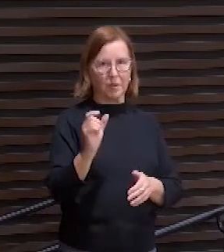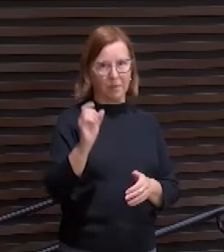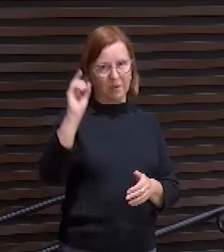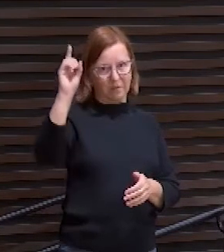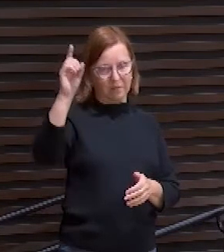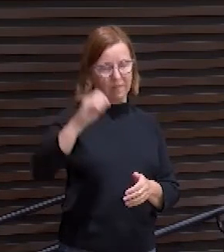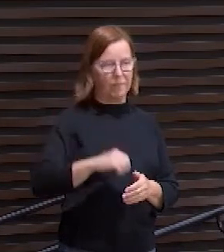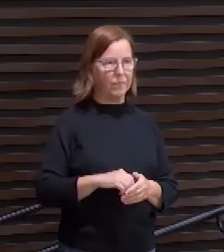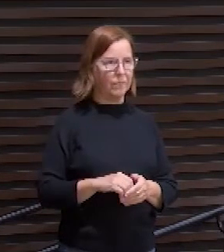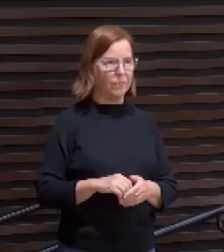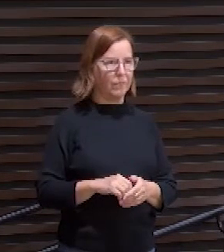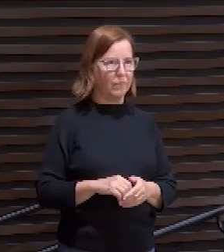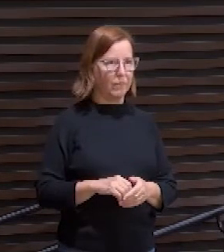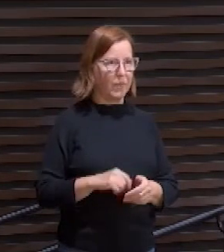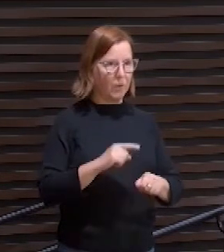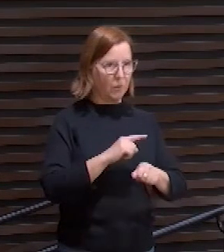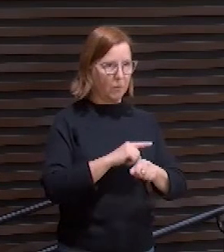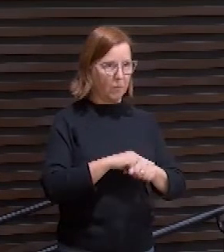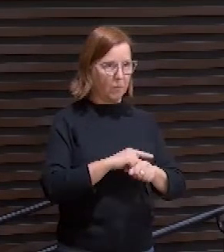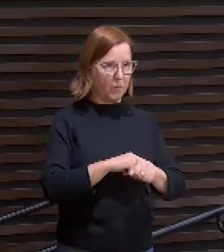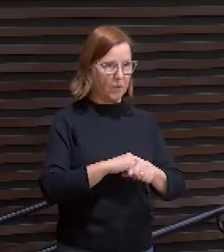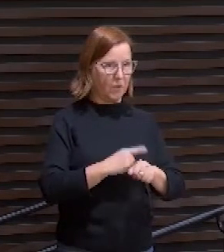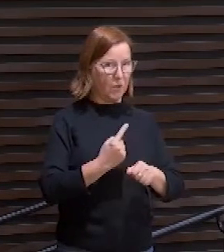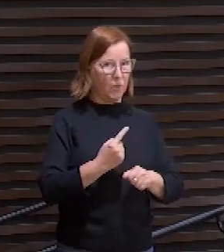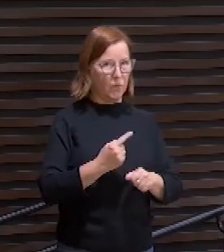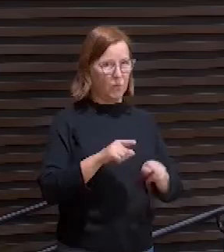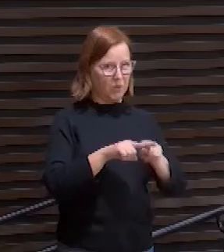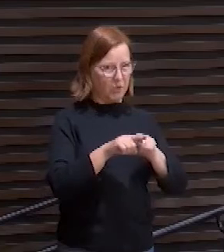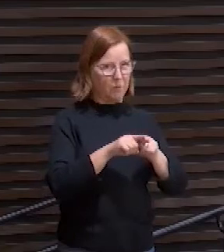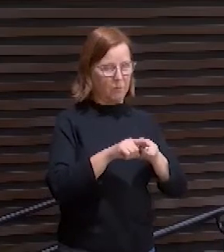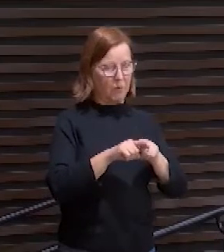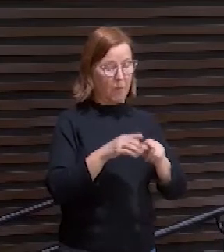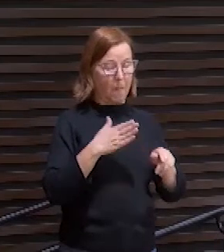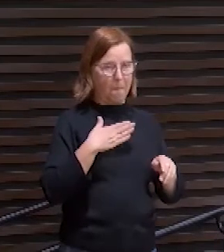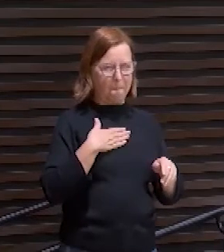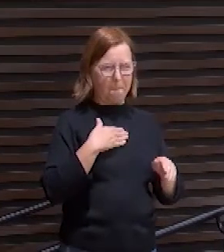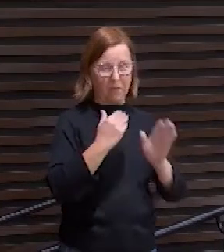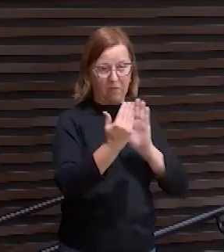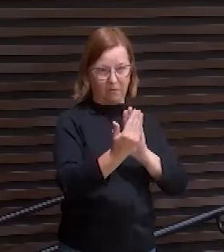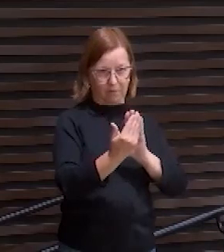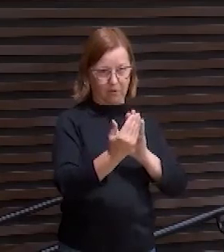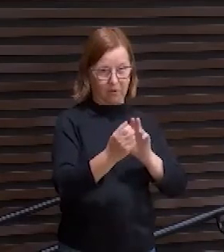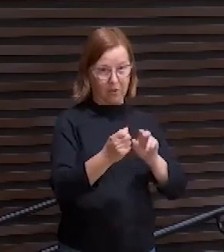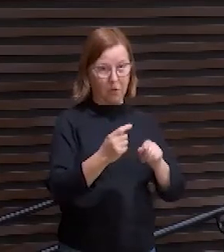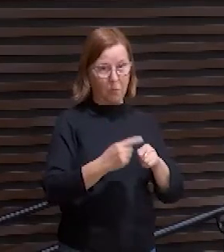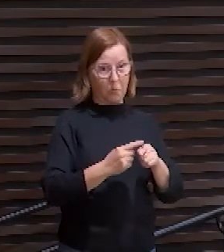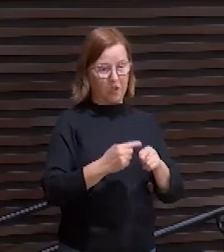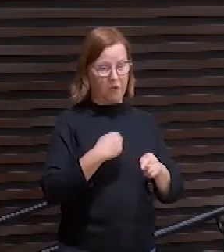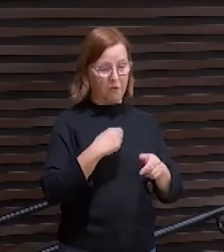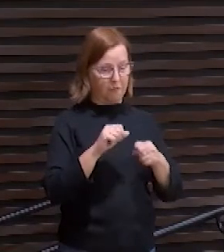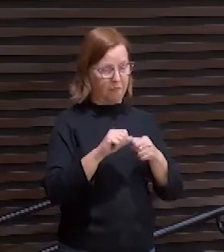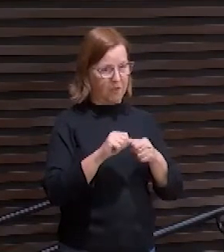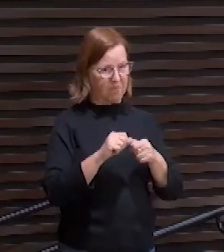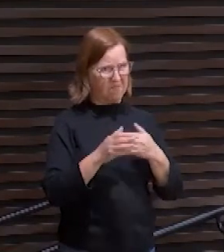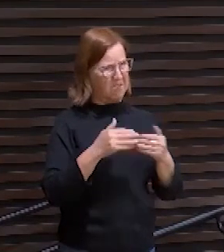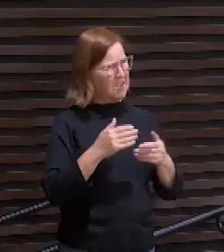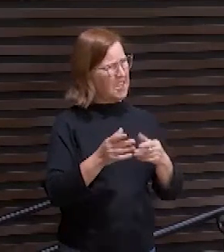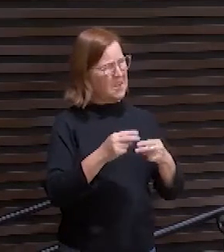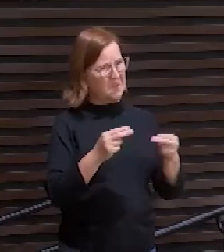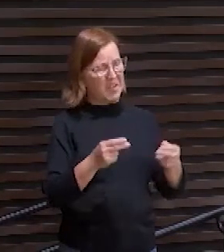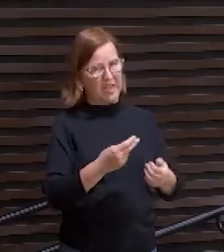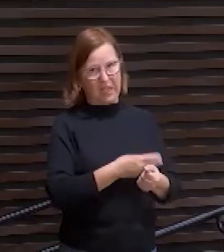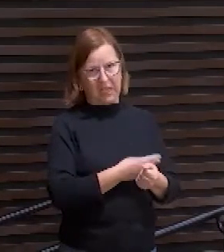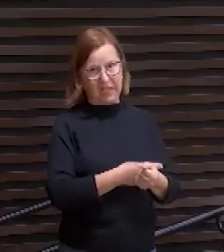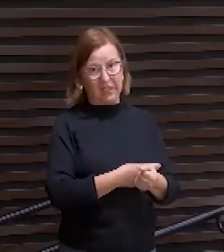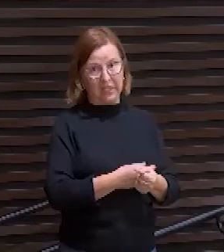Quando um irmão vem me confrontar por conta de algo que eu fiz de errado, isso é sinônimo de amor. Não